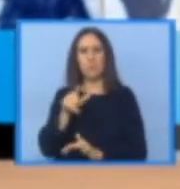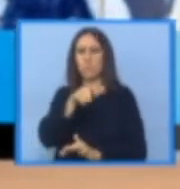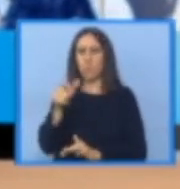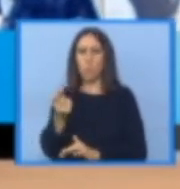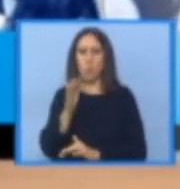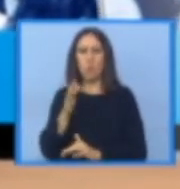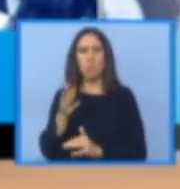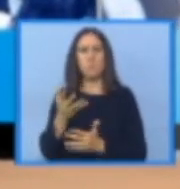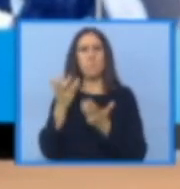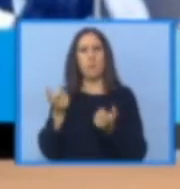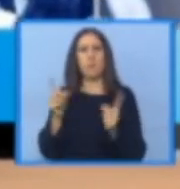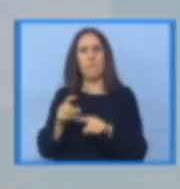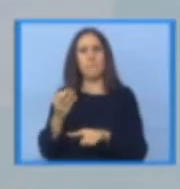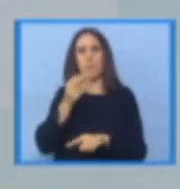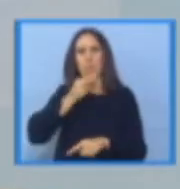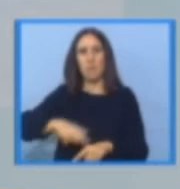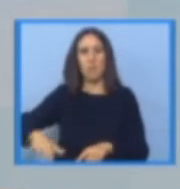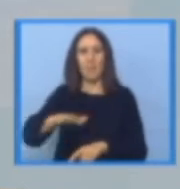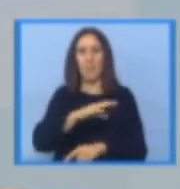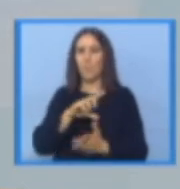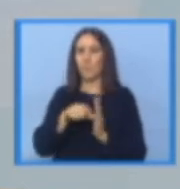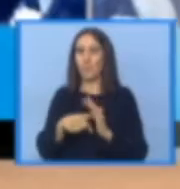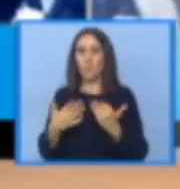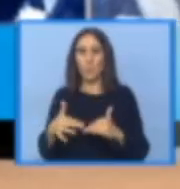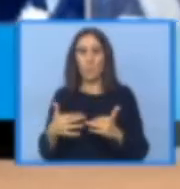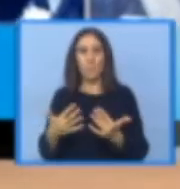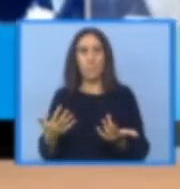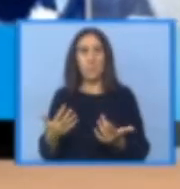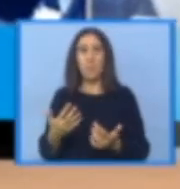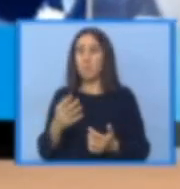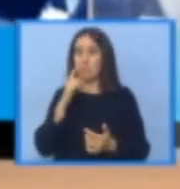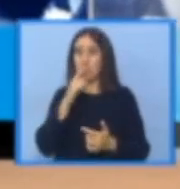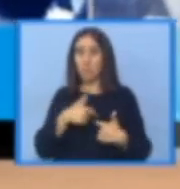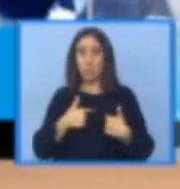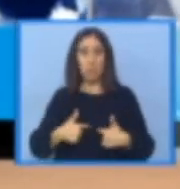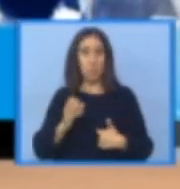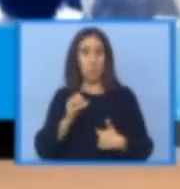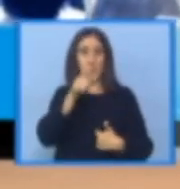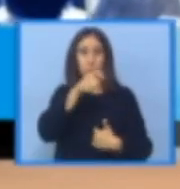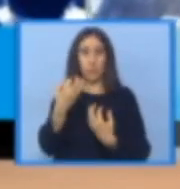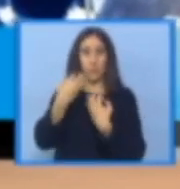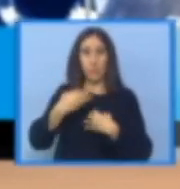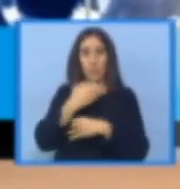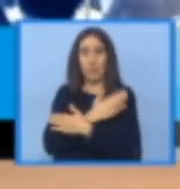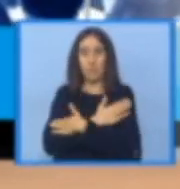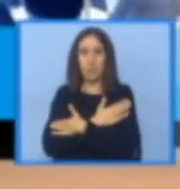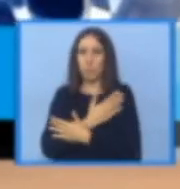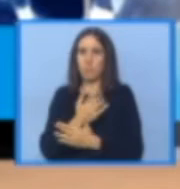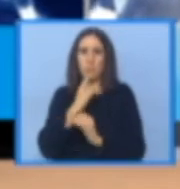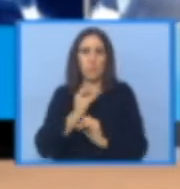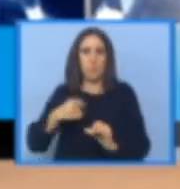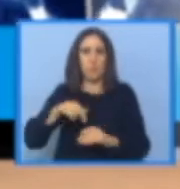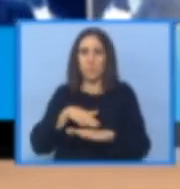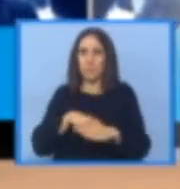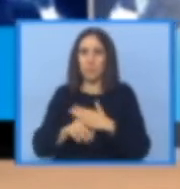querem de facto regressar às suas terras. É um projeto gigantesco e que sem a generosidade dos nossos benfeitores e amigos é impossível nós